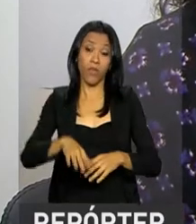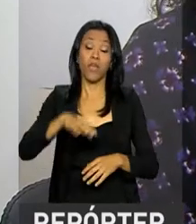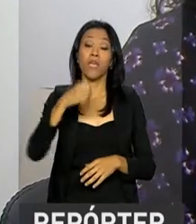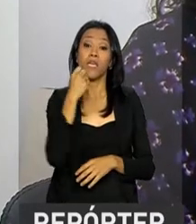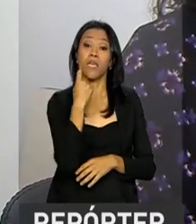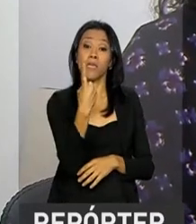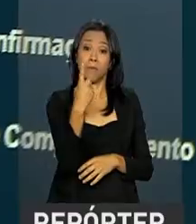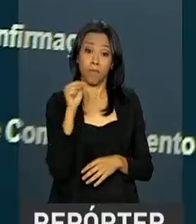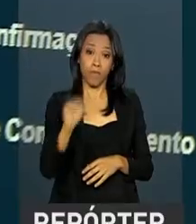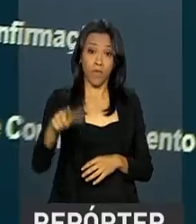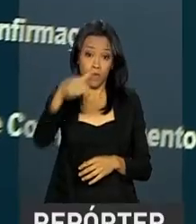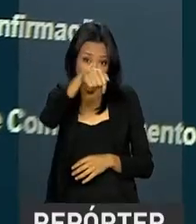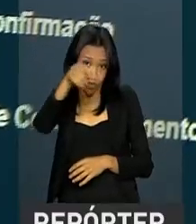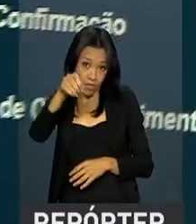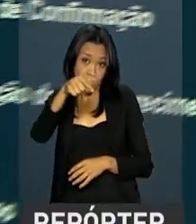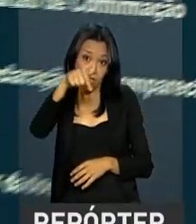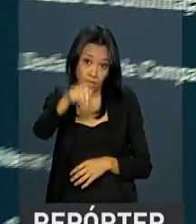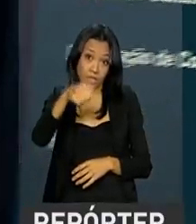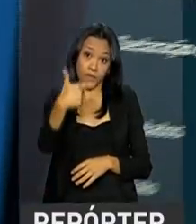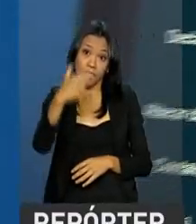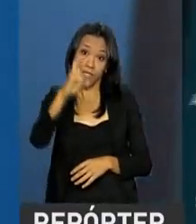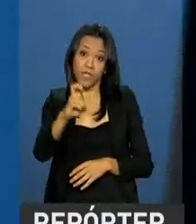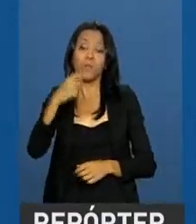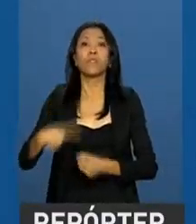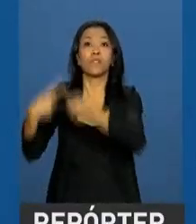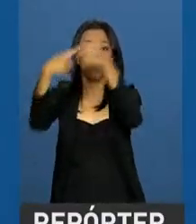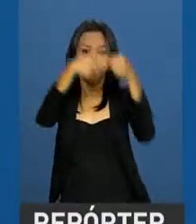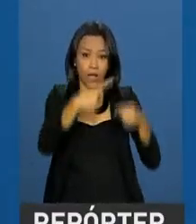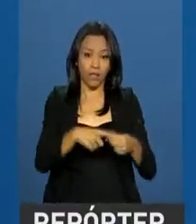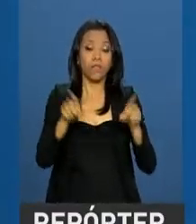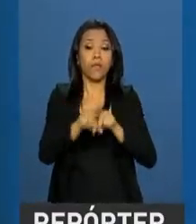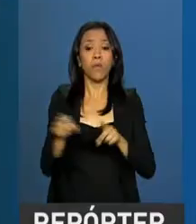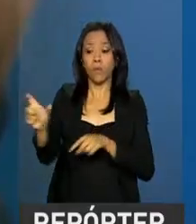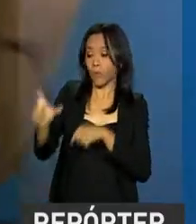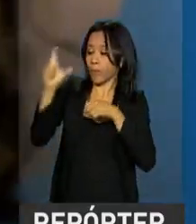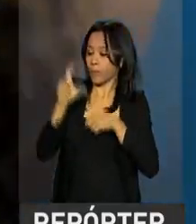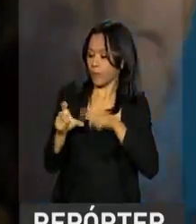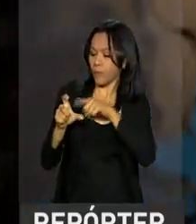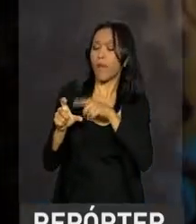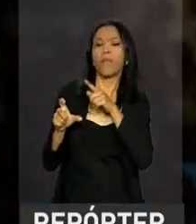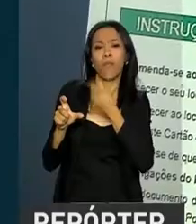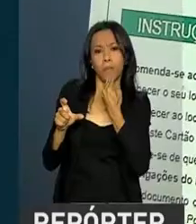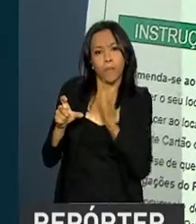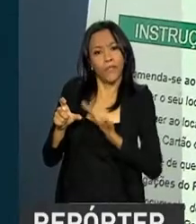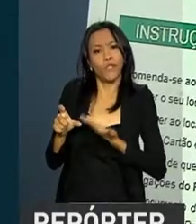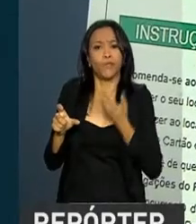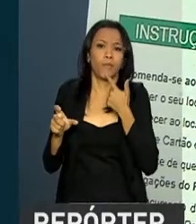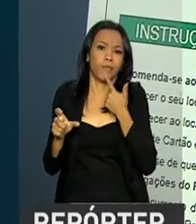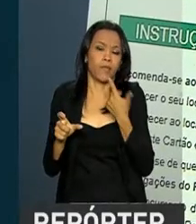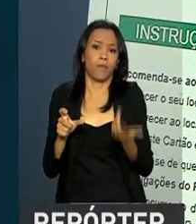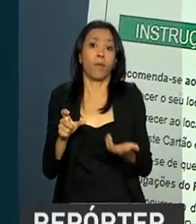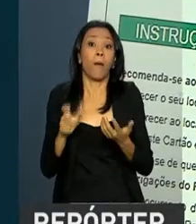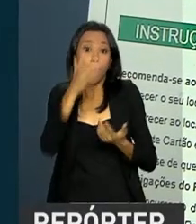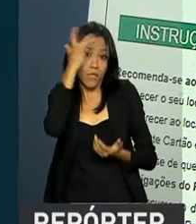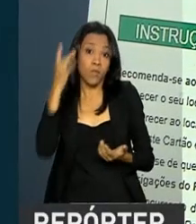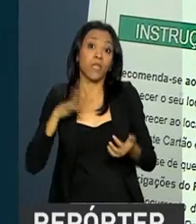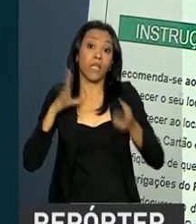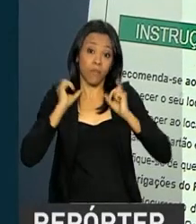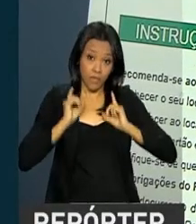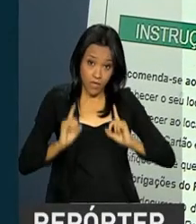cidades o cartão de confirmação também traz os pedidos de atendimento específico como de pessoas com